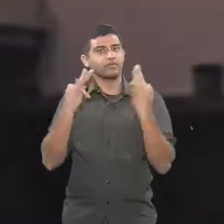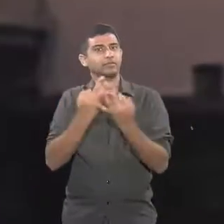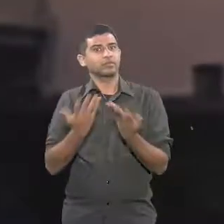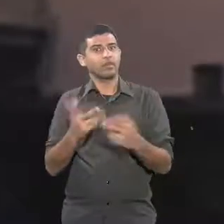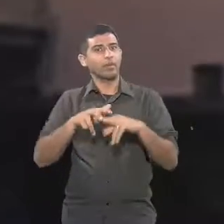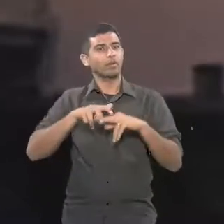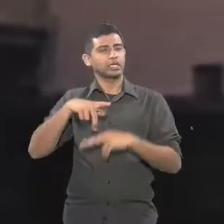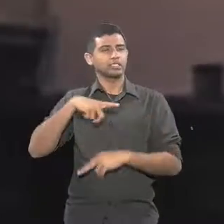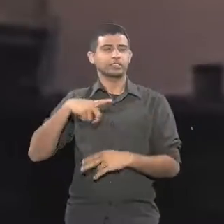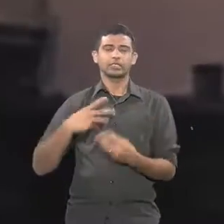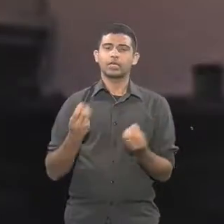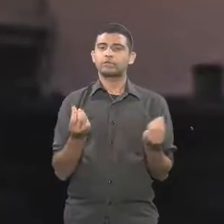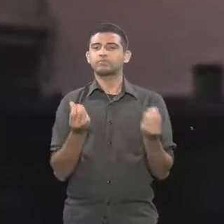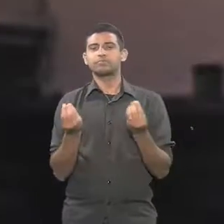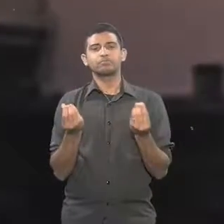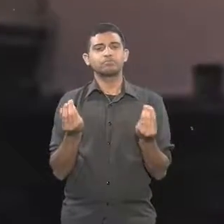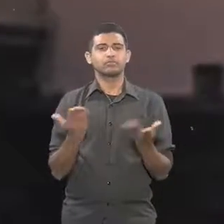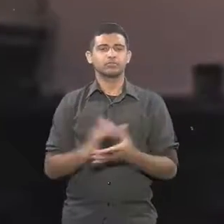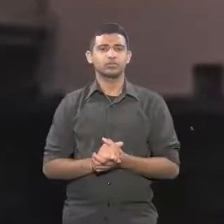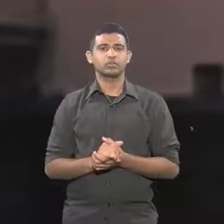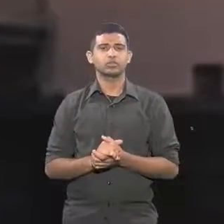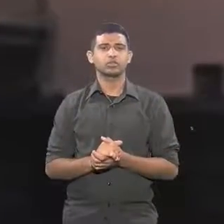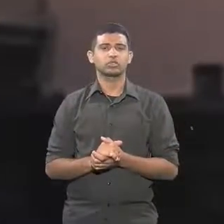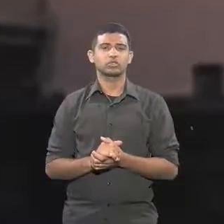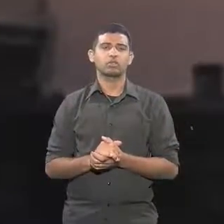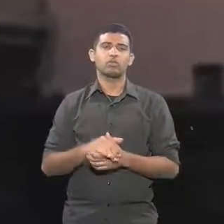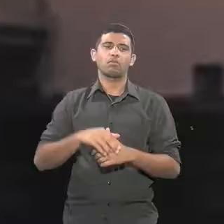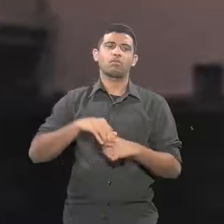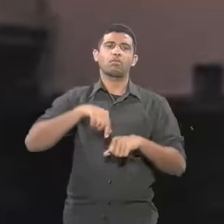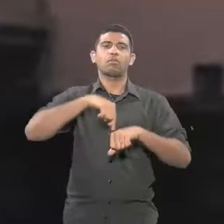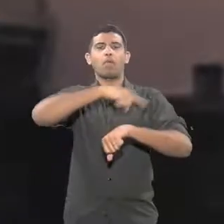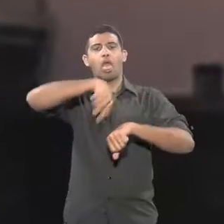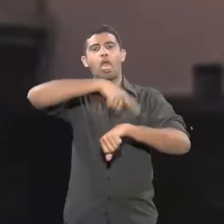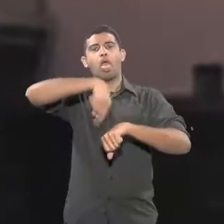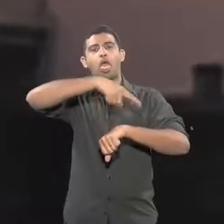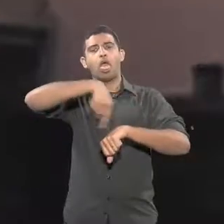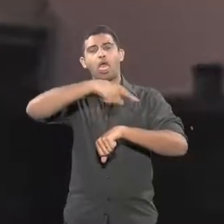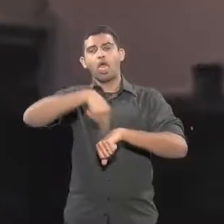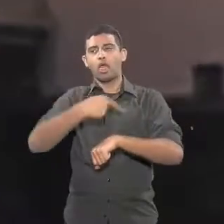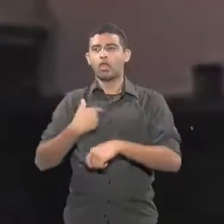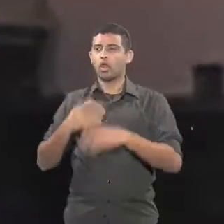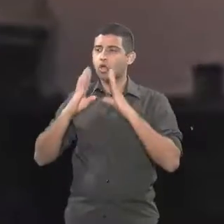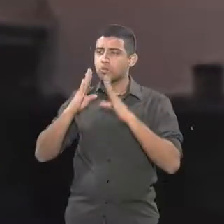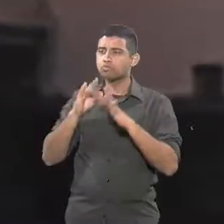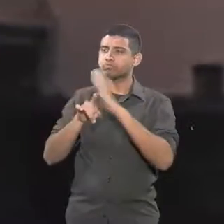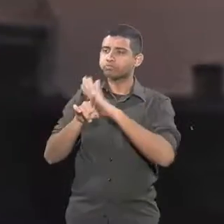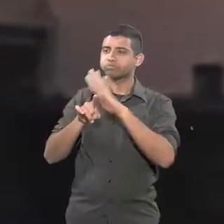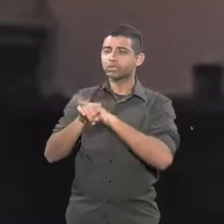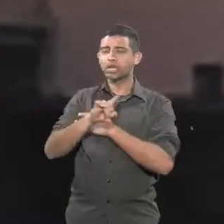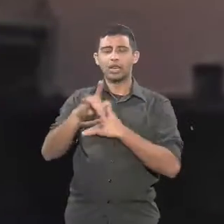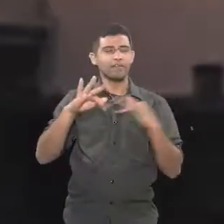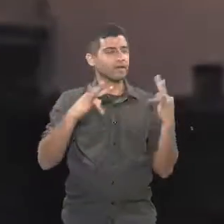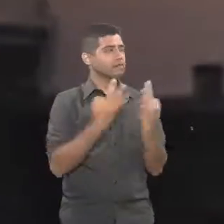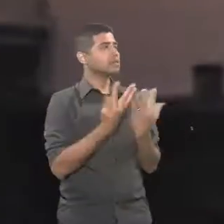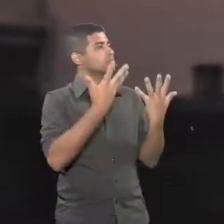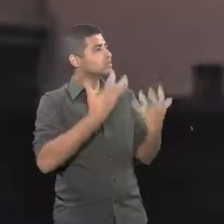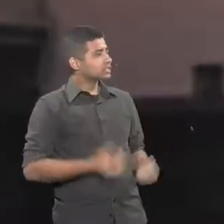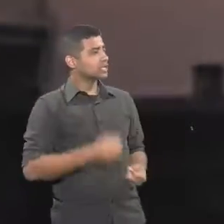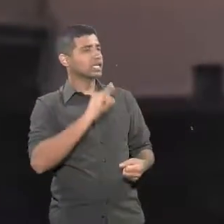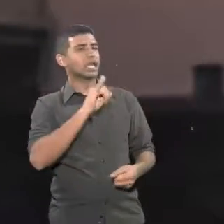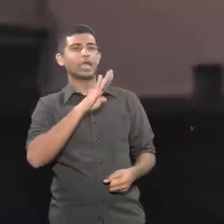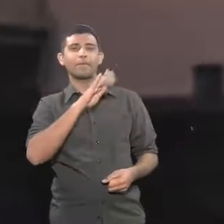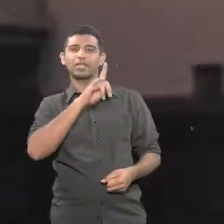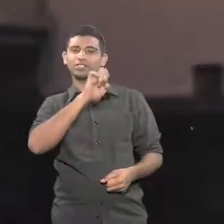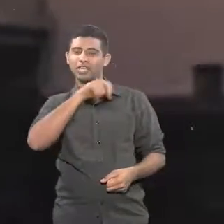que tem toda essa... gasta todo esse tempo no domicílio e as famílias atendem muito bem ao IBGE e a gente fica